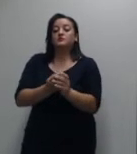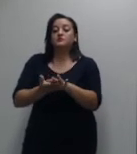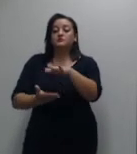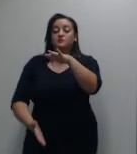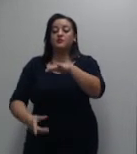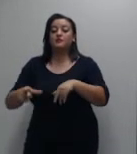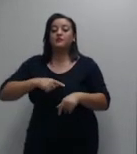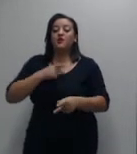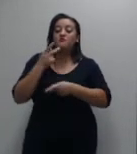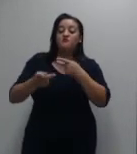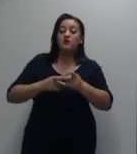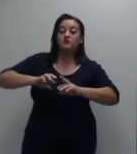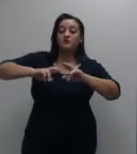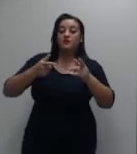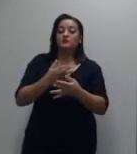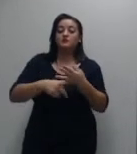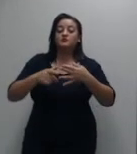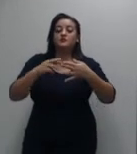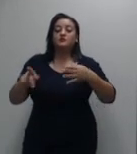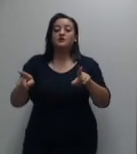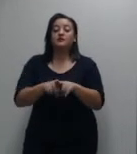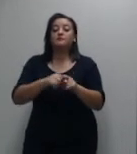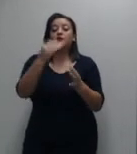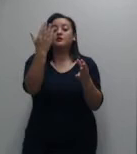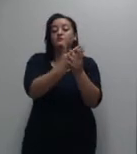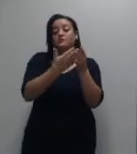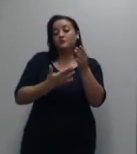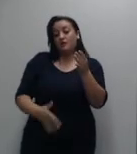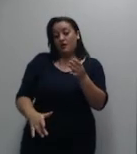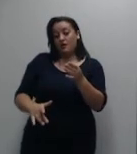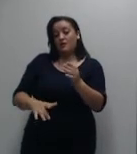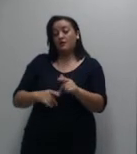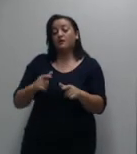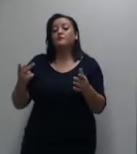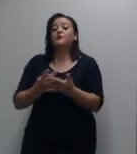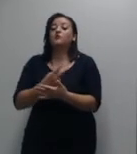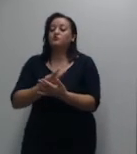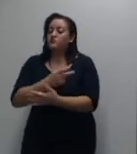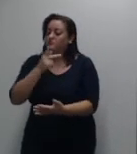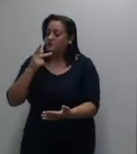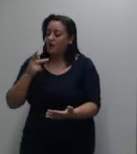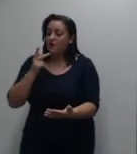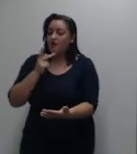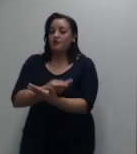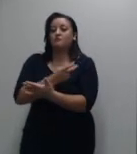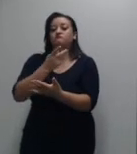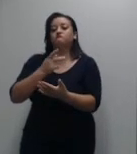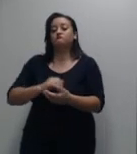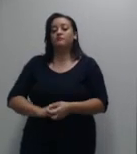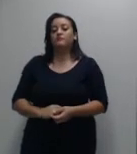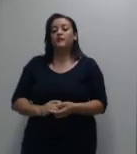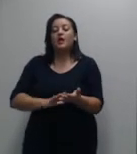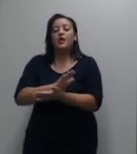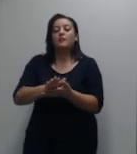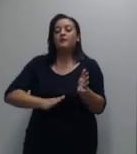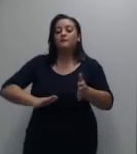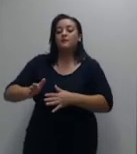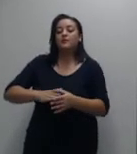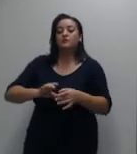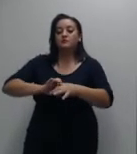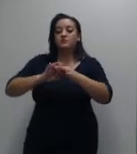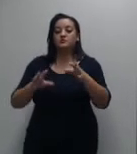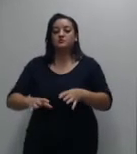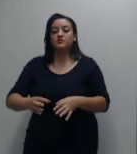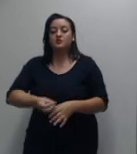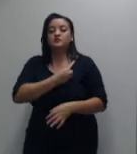dupla e agravo interno em Barra de coração o vício cima dele e nenhum momento foi permitir que se tivesse a sustentação oral